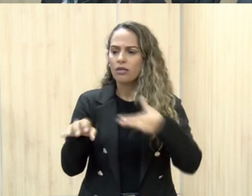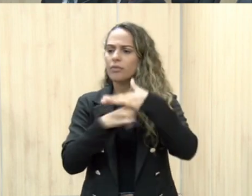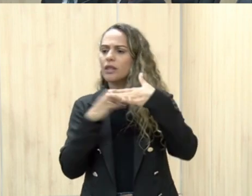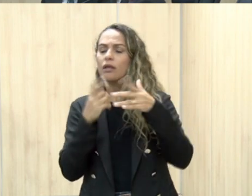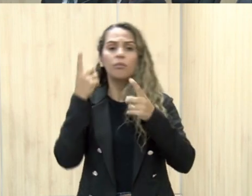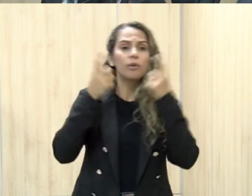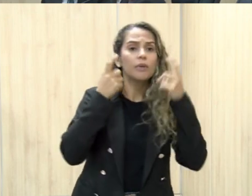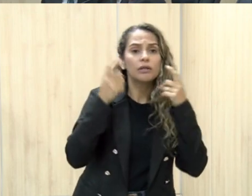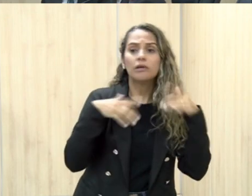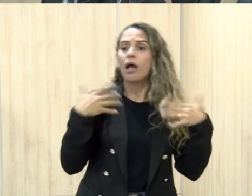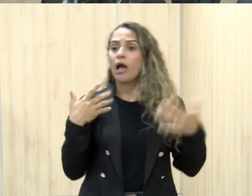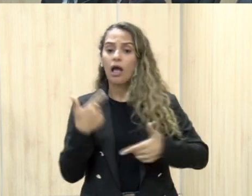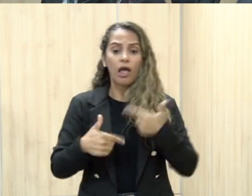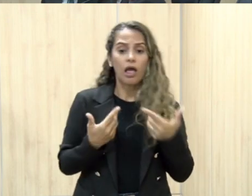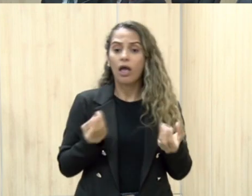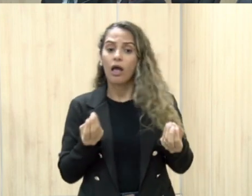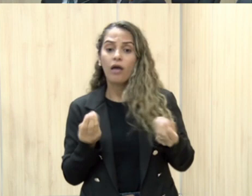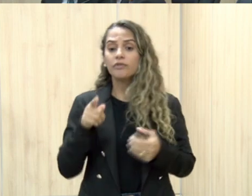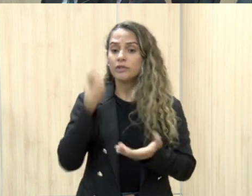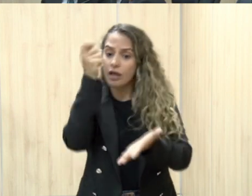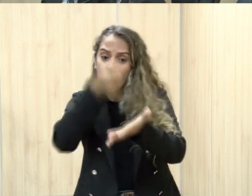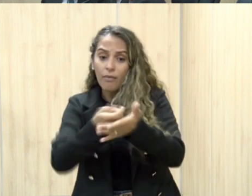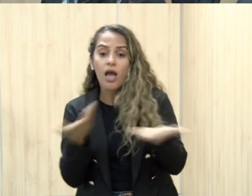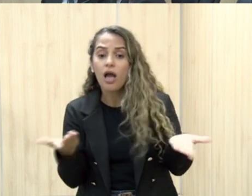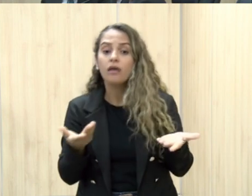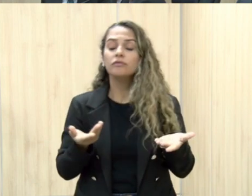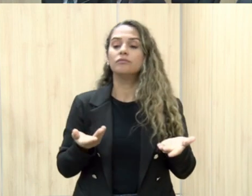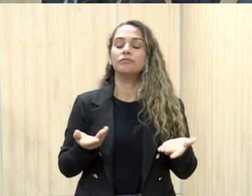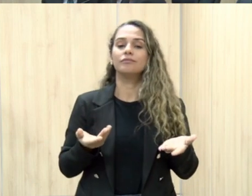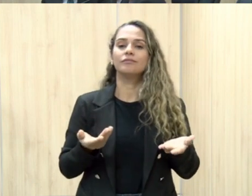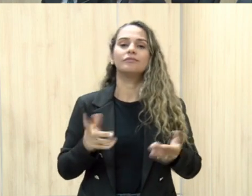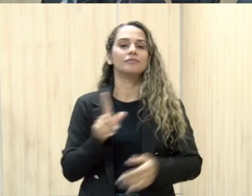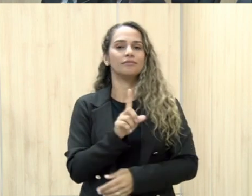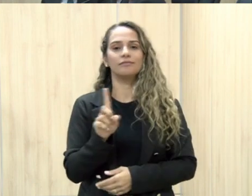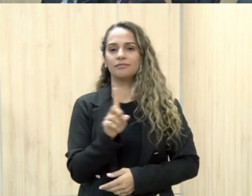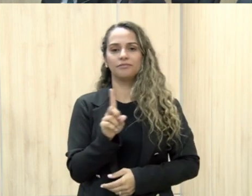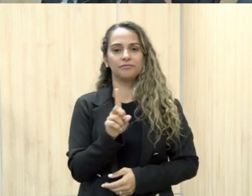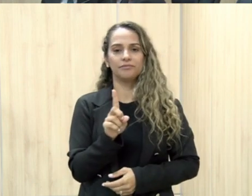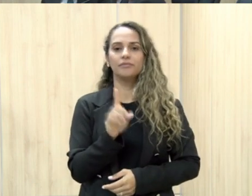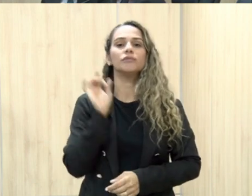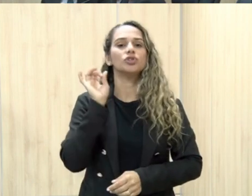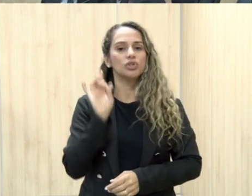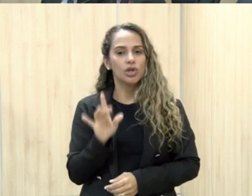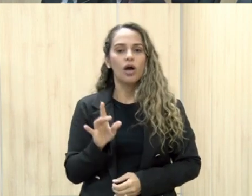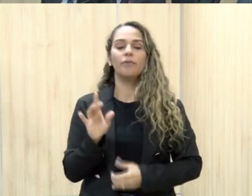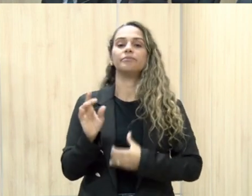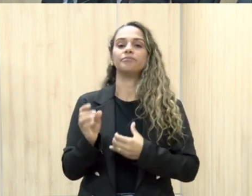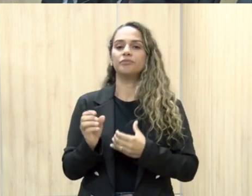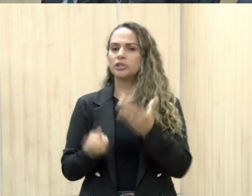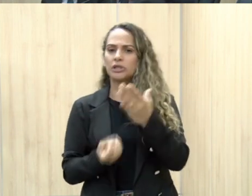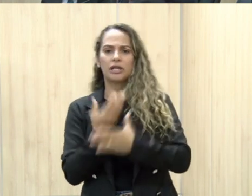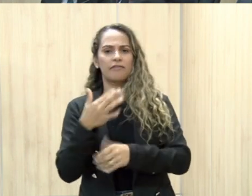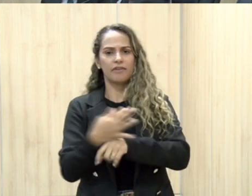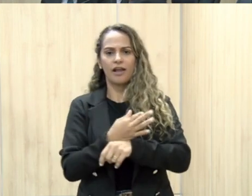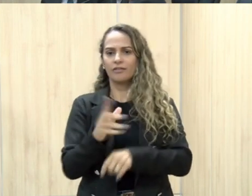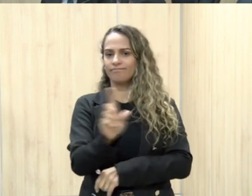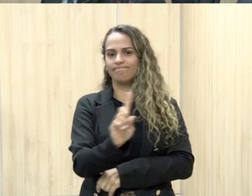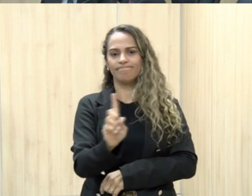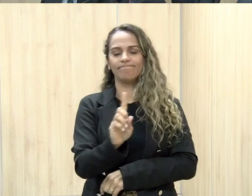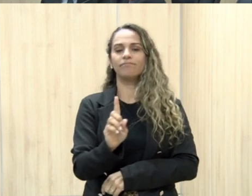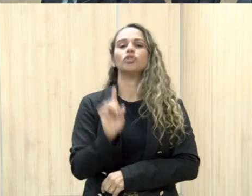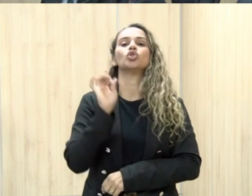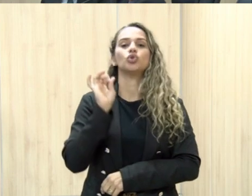empresários já ficam preocupados aí não vão trabalhar e vocês que pagam a conta Deputado Não isso não cria nenhum feriado